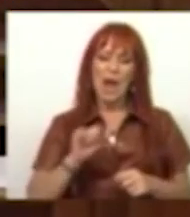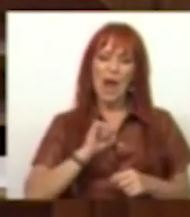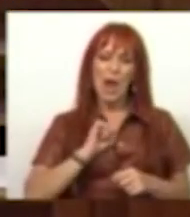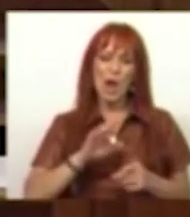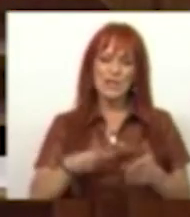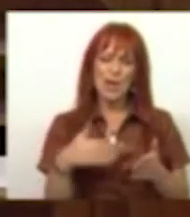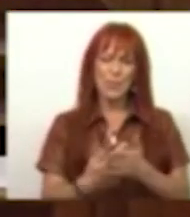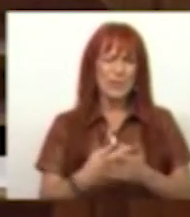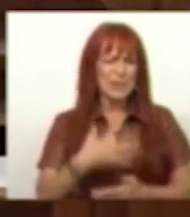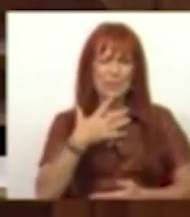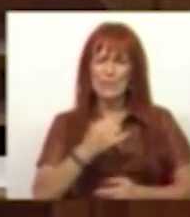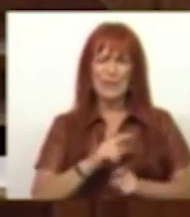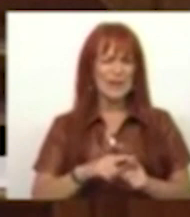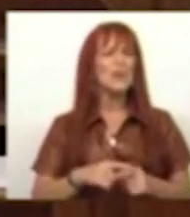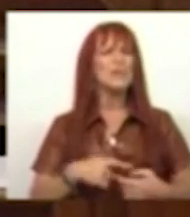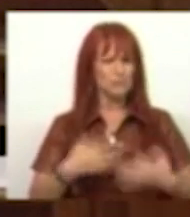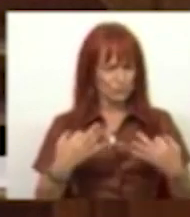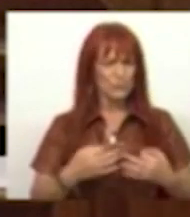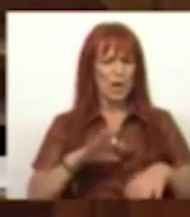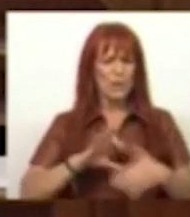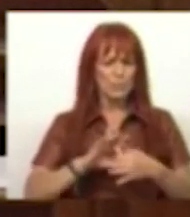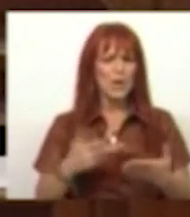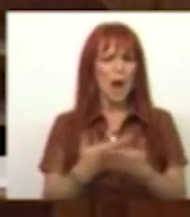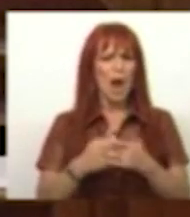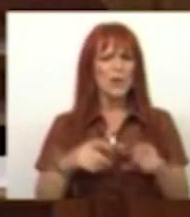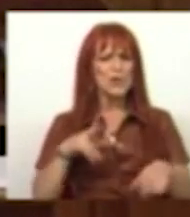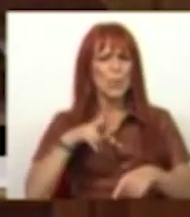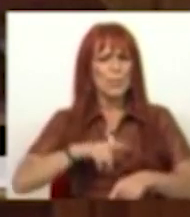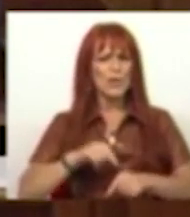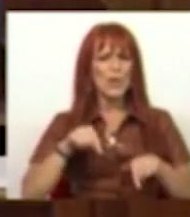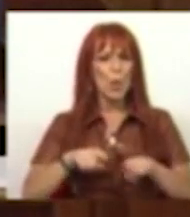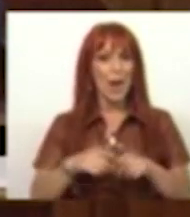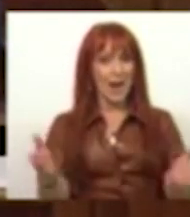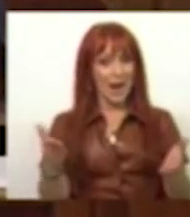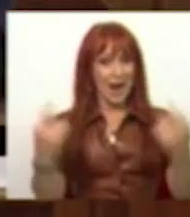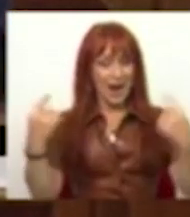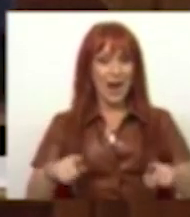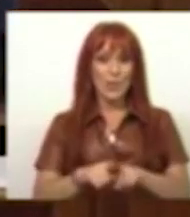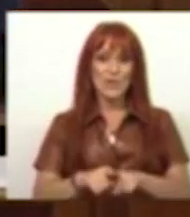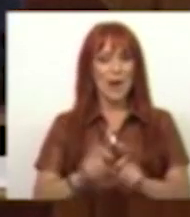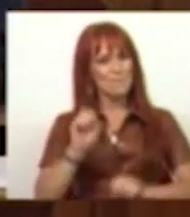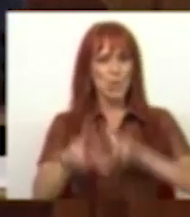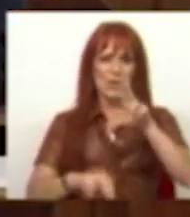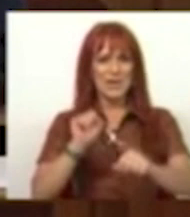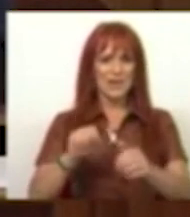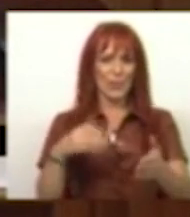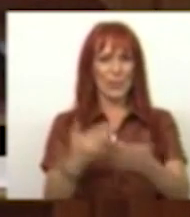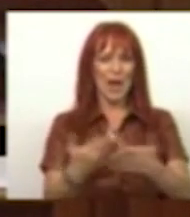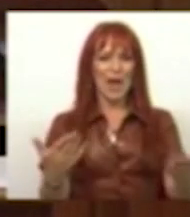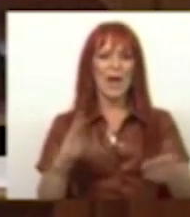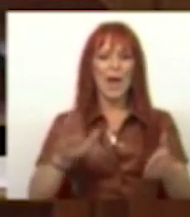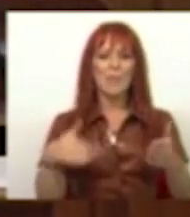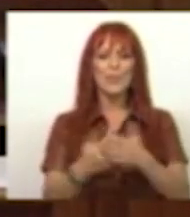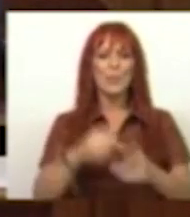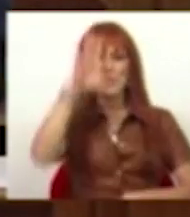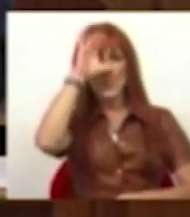A nossa proposta é perfeitamente comportável pela economia portuguesa e seria um estímulo à sua modernização. A